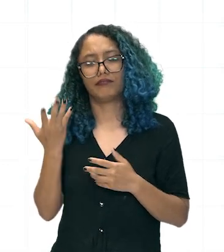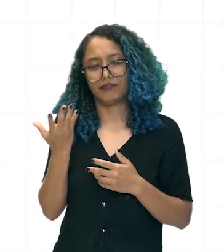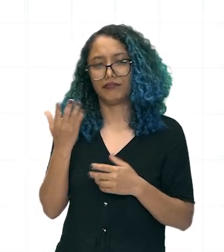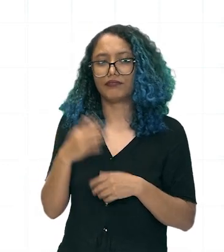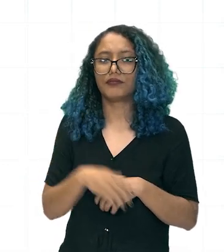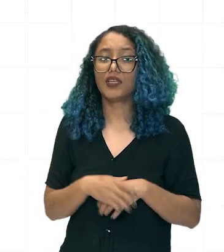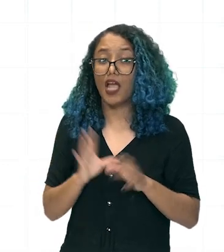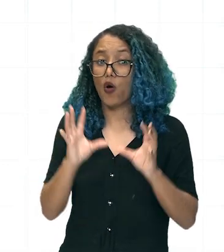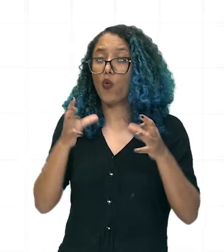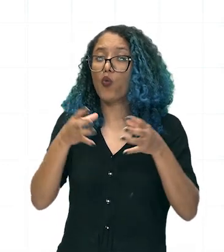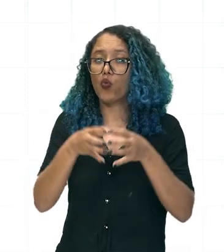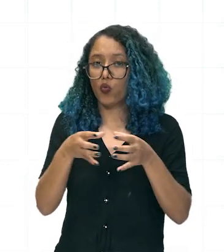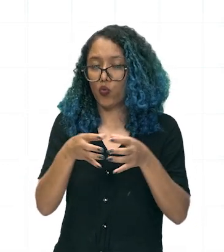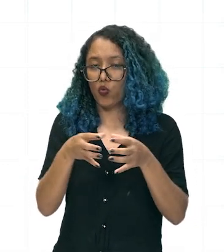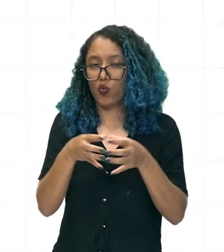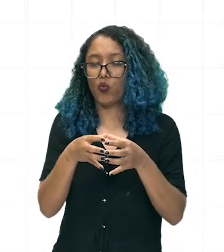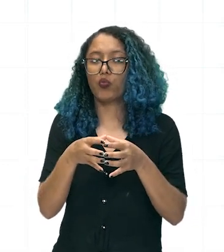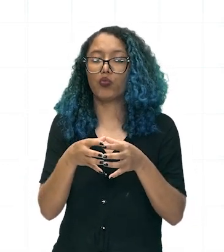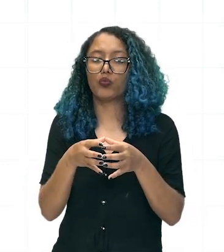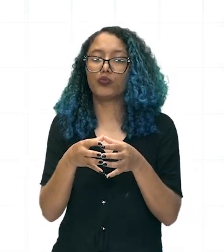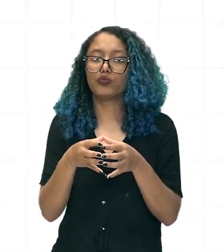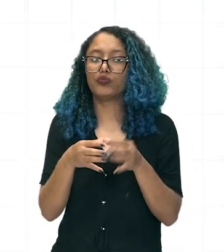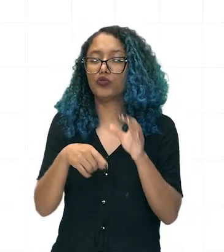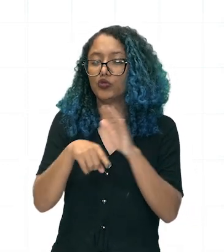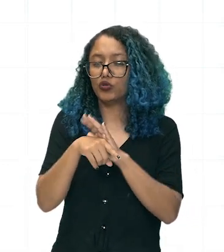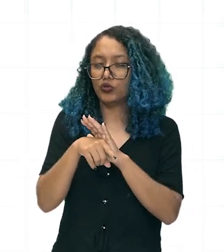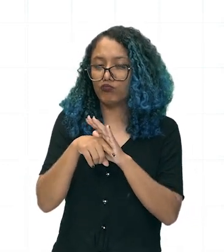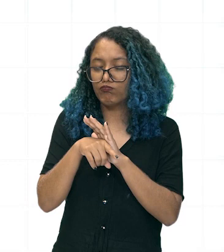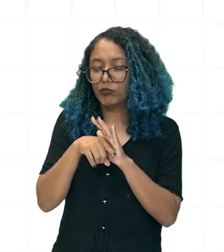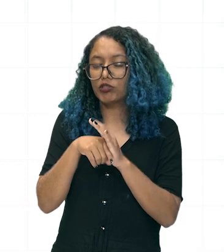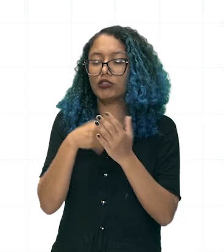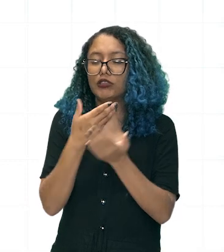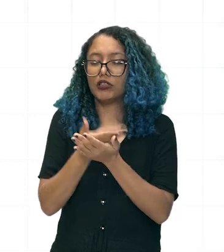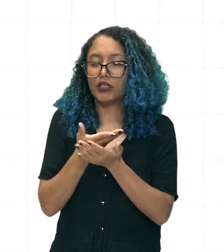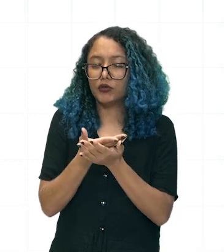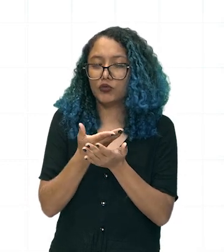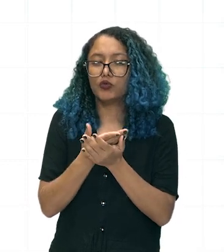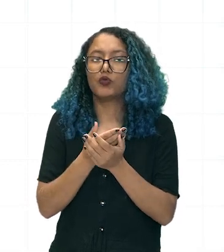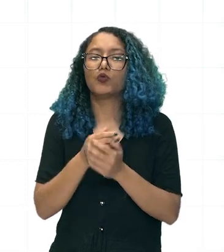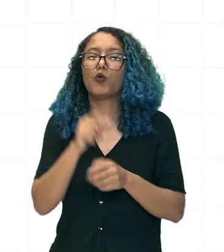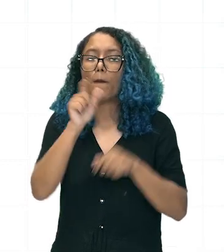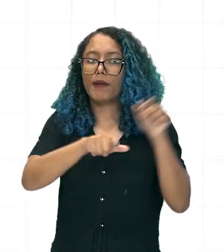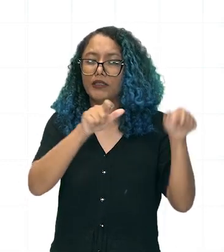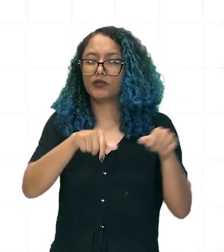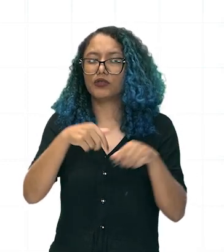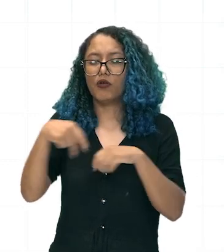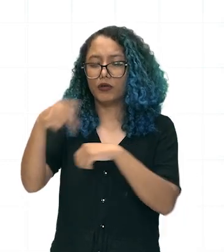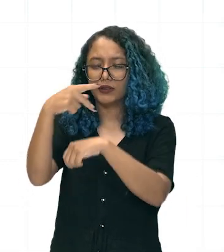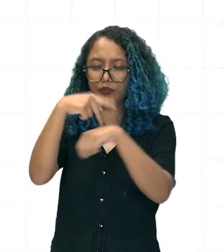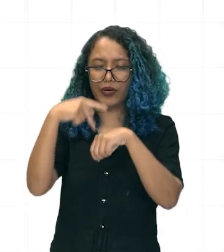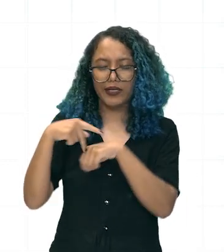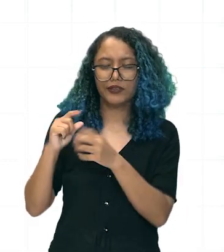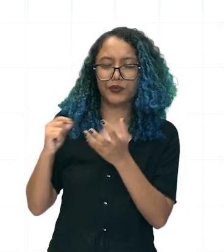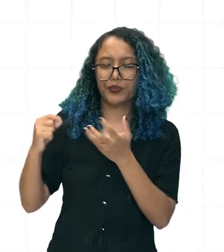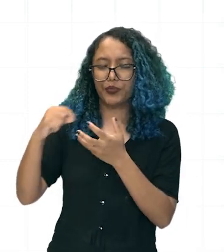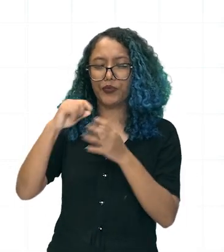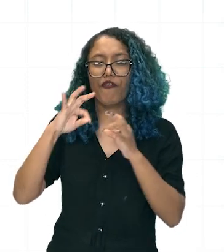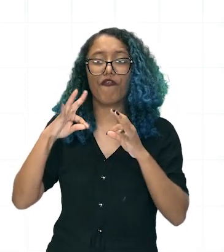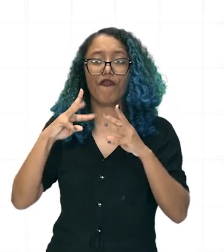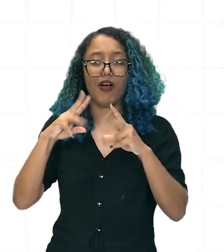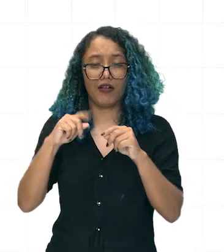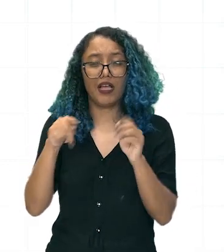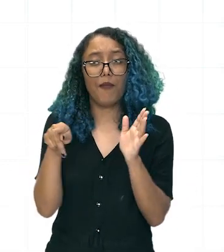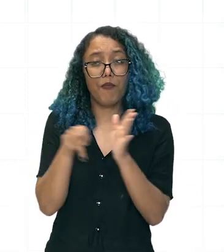grupo de estudos, né, de pessoas de vários países, né, eles é um órgão das